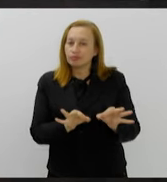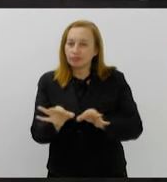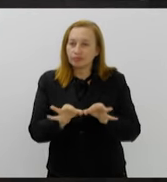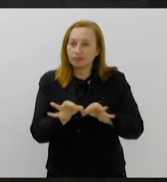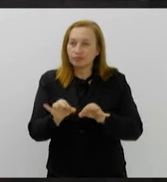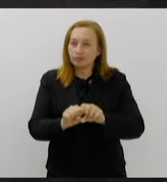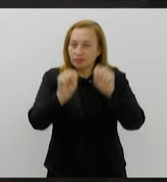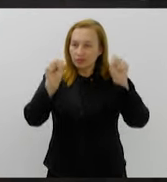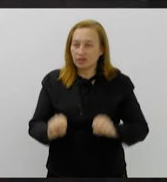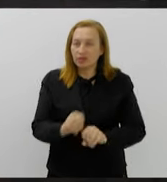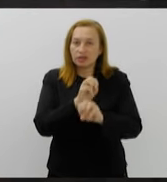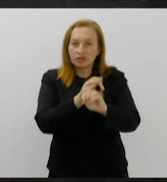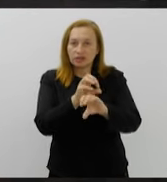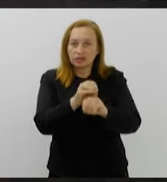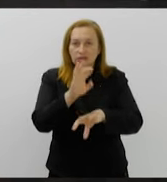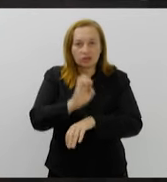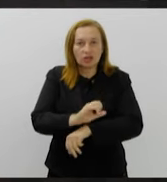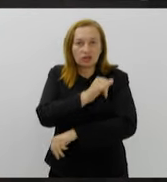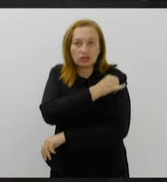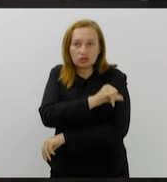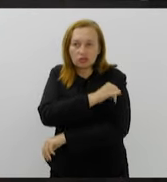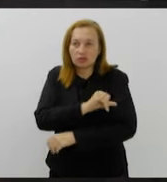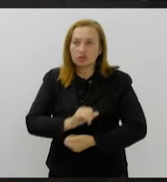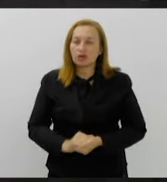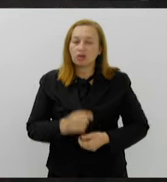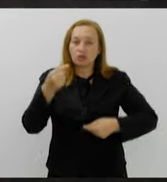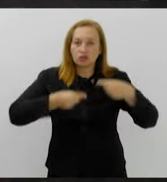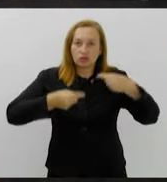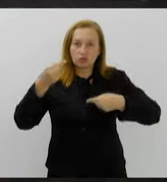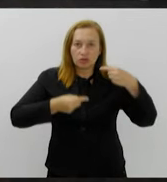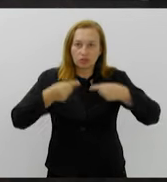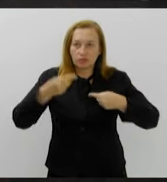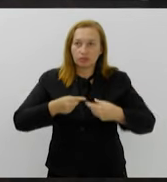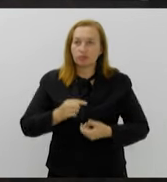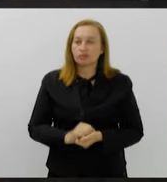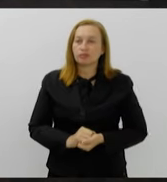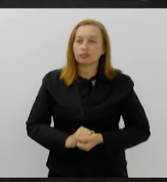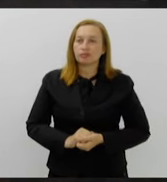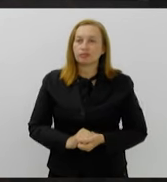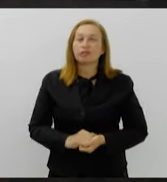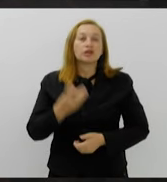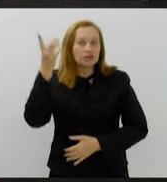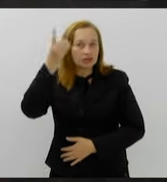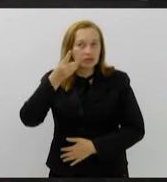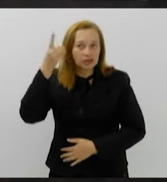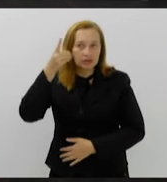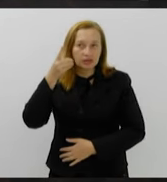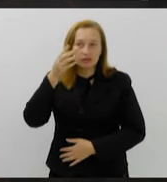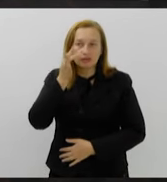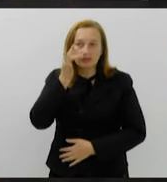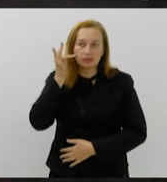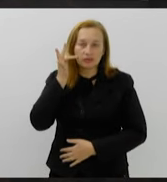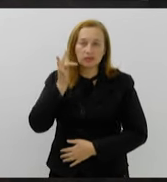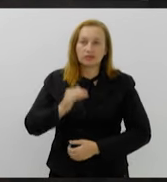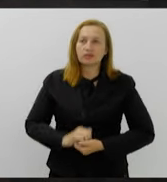sistema de ensino do Estado do Rio de Janeiro em discussão Deputado Flávio